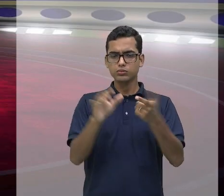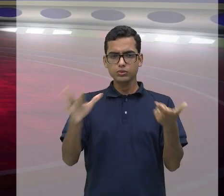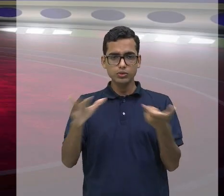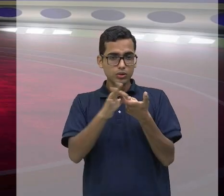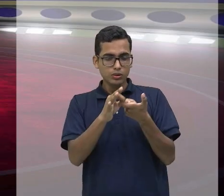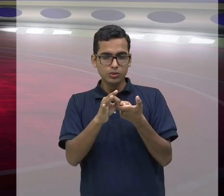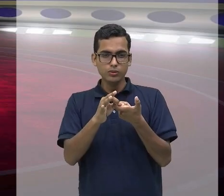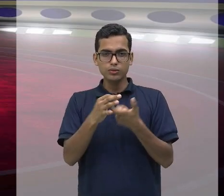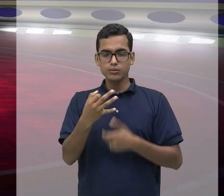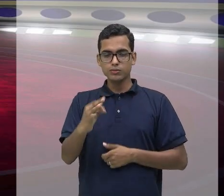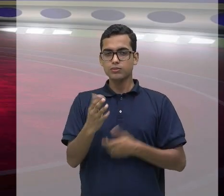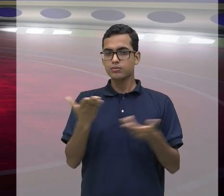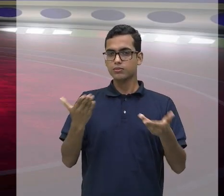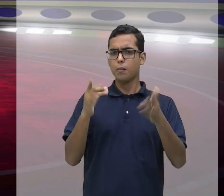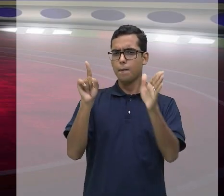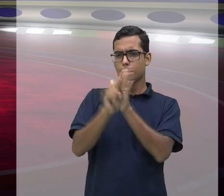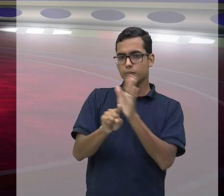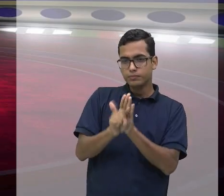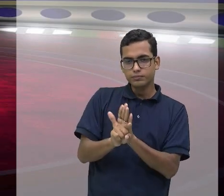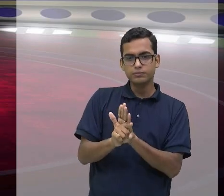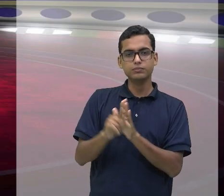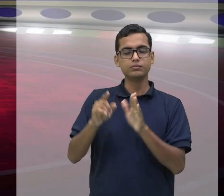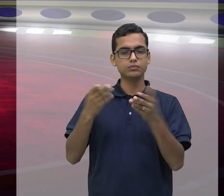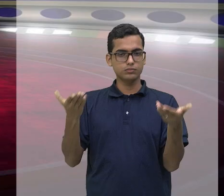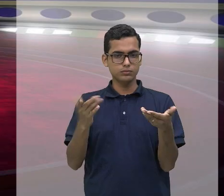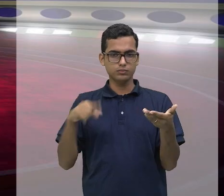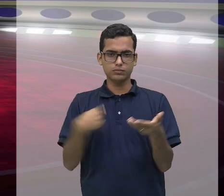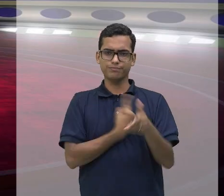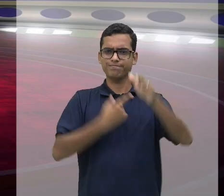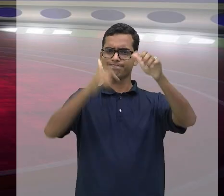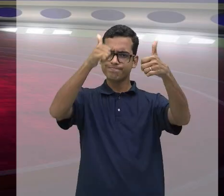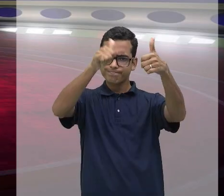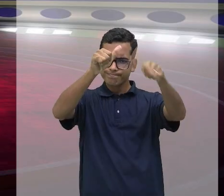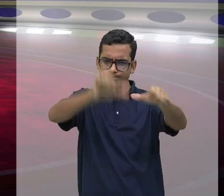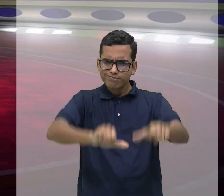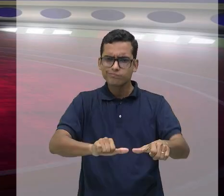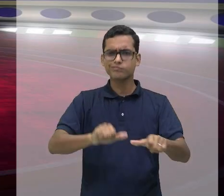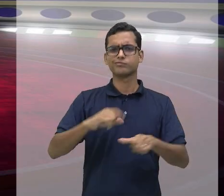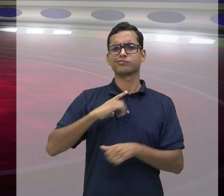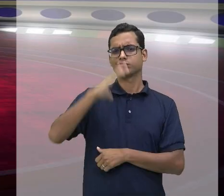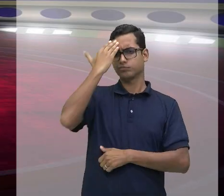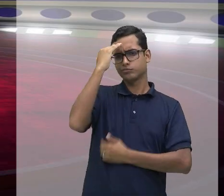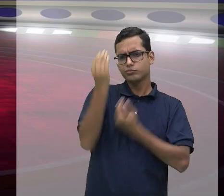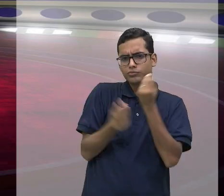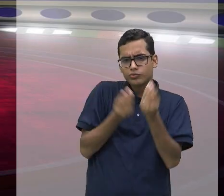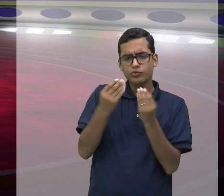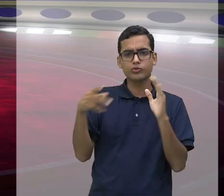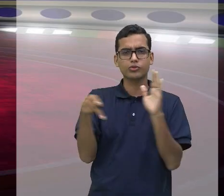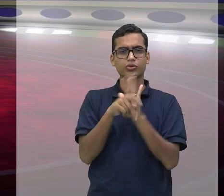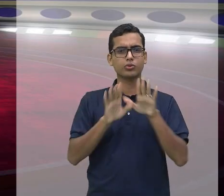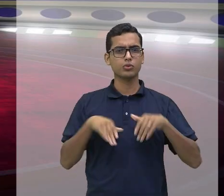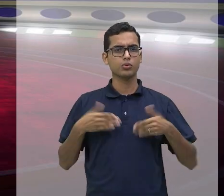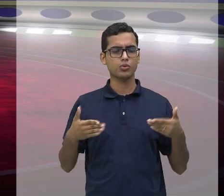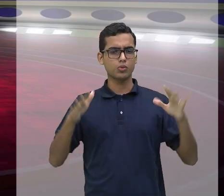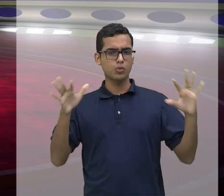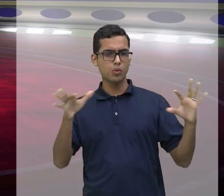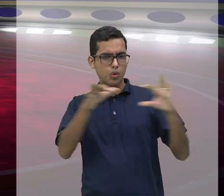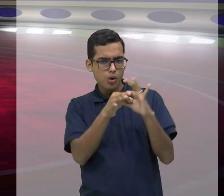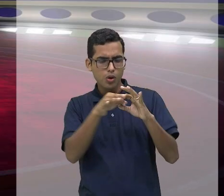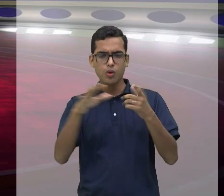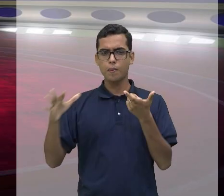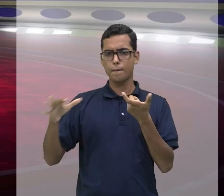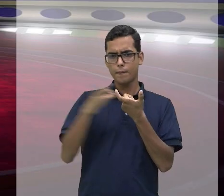Então, vou passar algumas perguntinhas rápidas, a gente vai analisar, entender qual é a conjunção, qual é o conectivo, qual é a linking